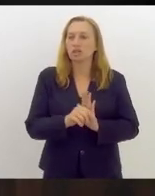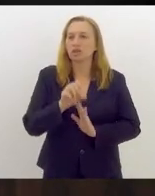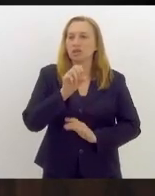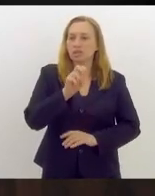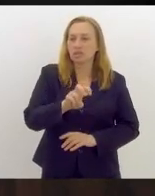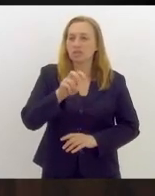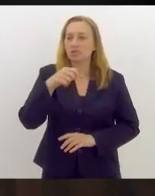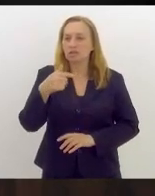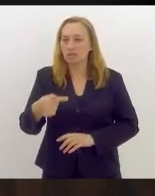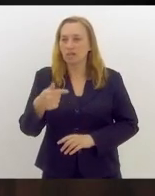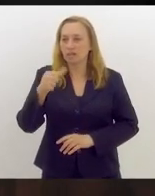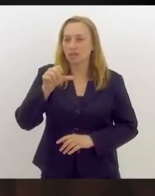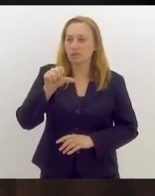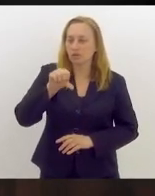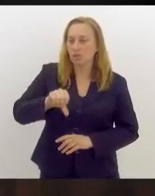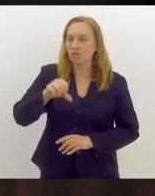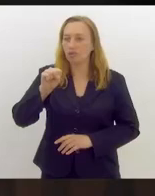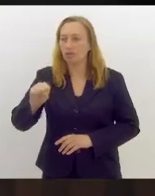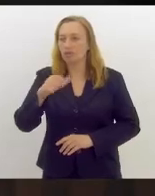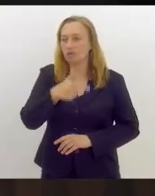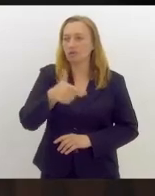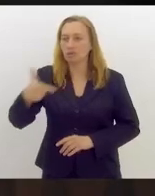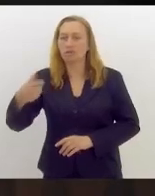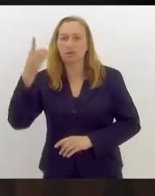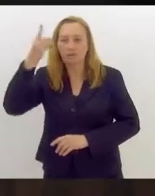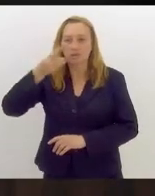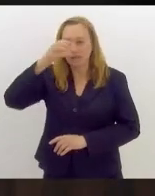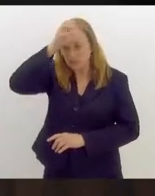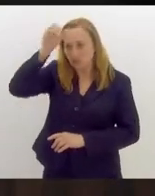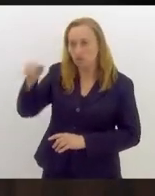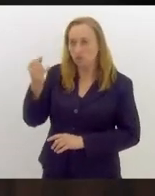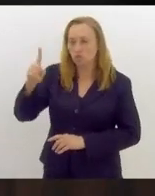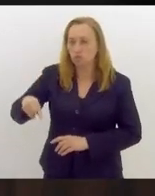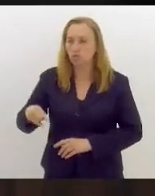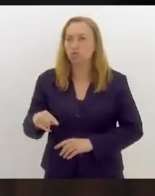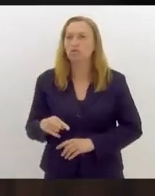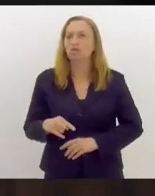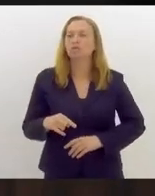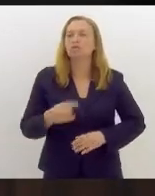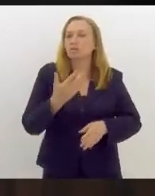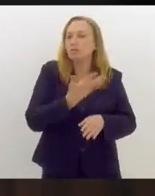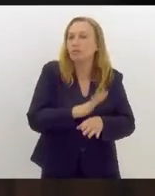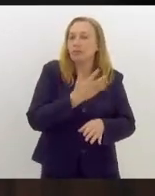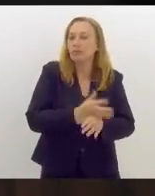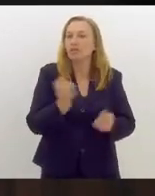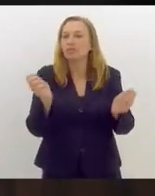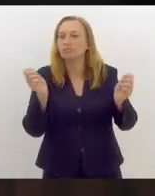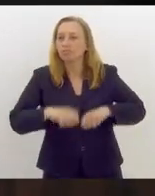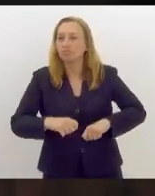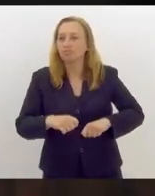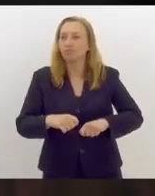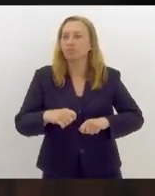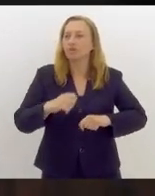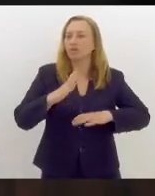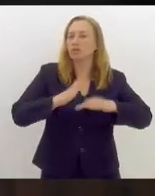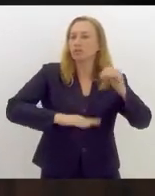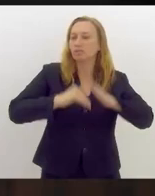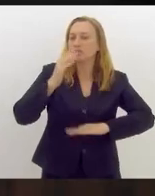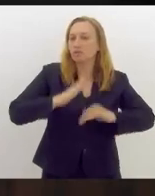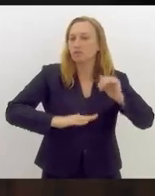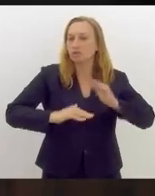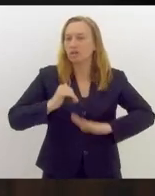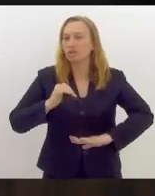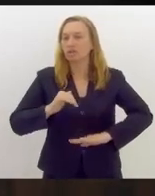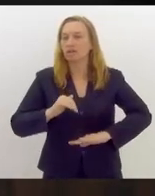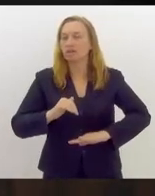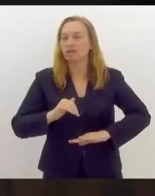número 579822 da loteria deputada tia Ju que dispõe sobre o treinamento e a capacitação dos profissionais de realização